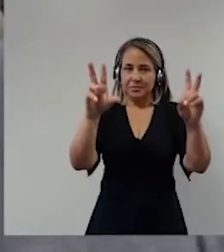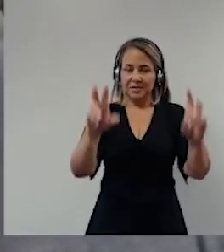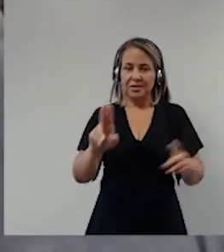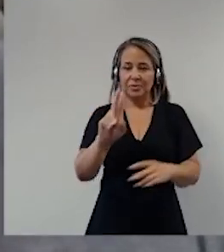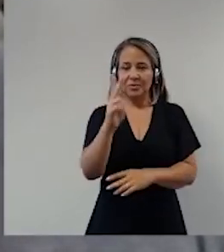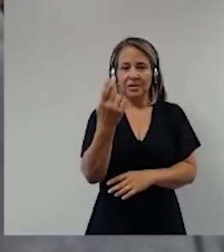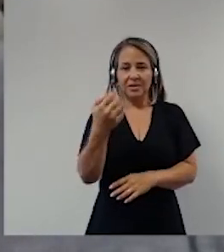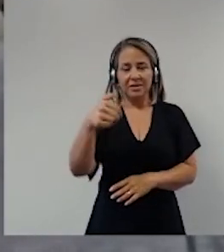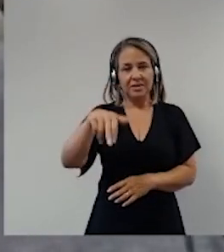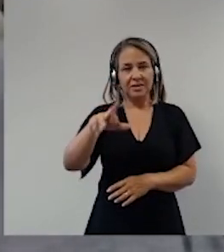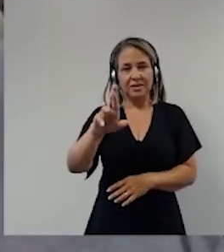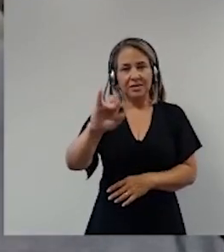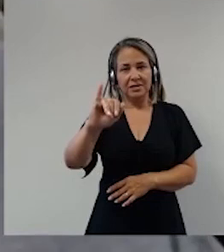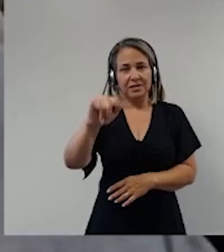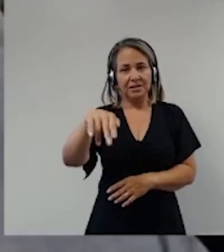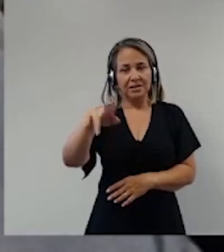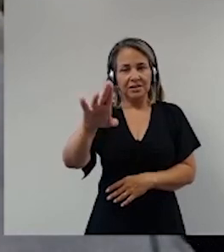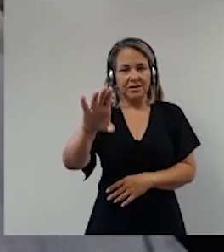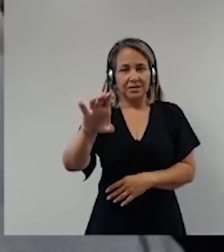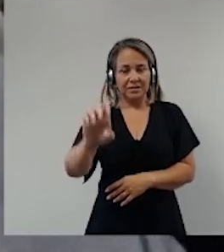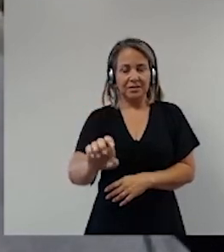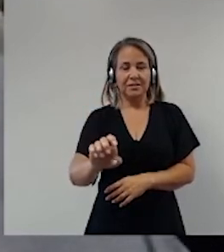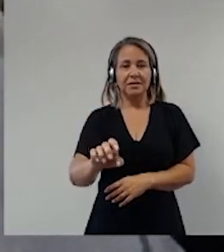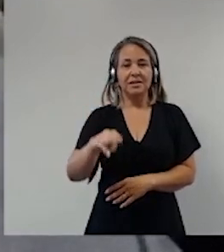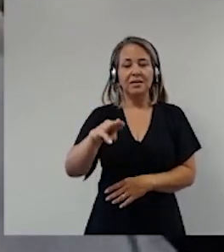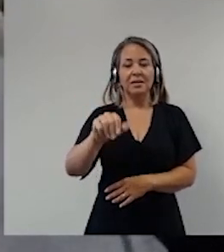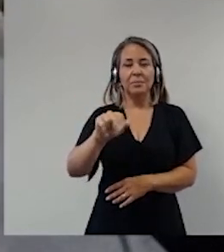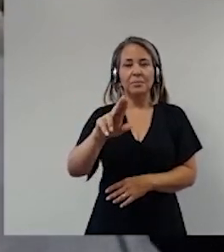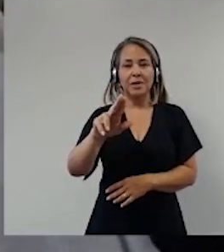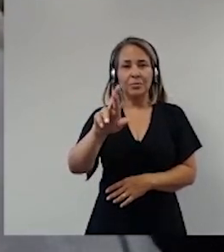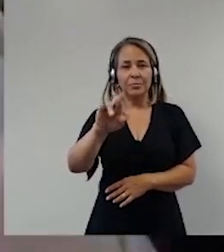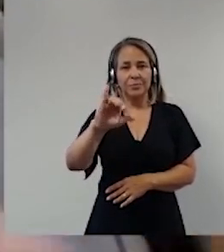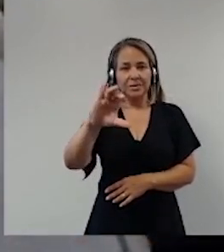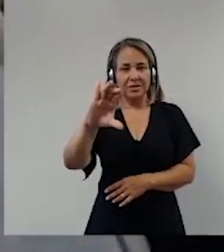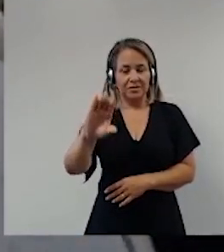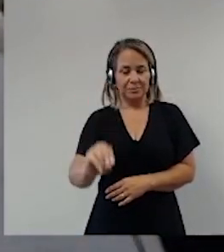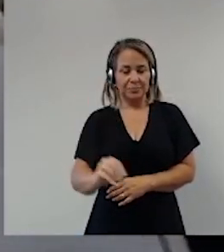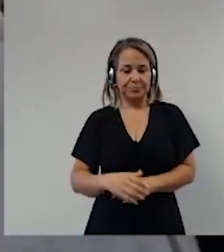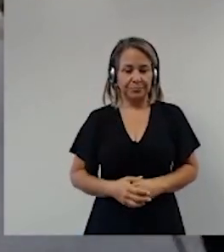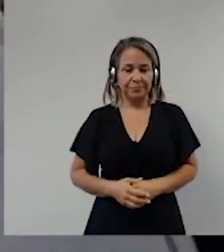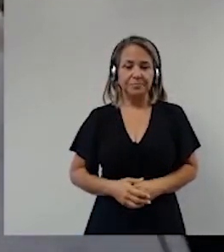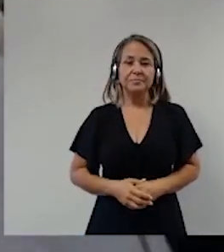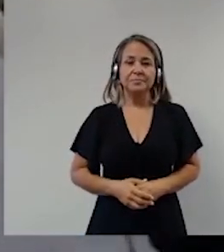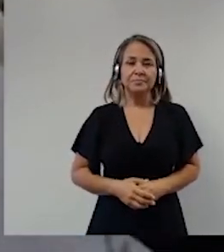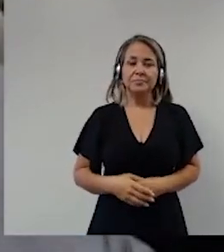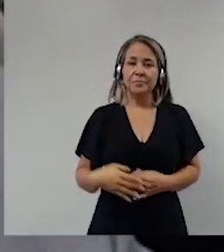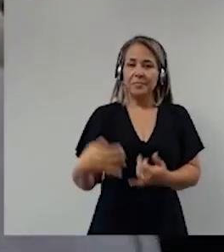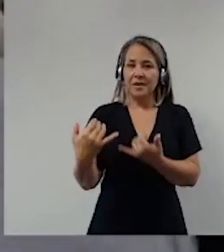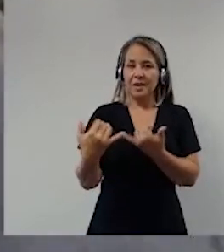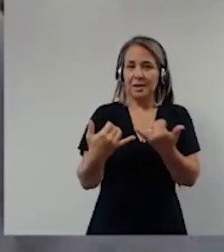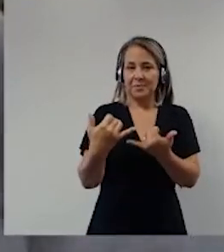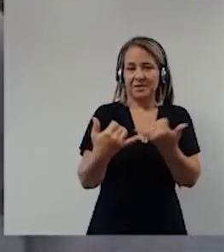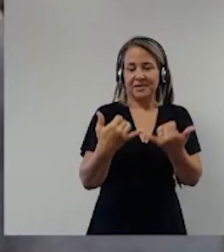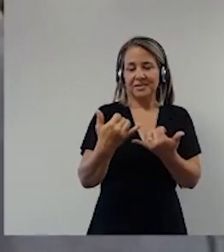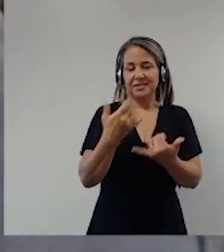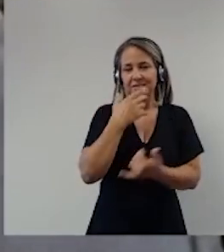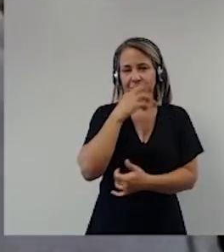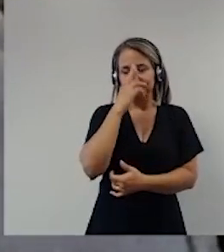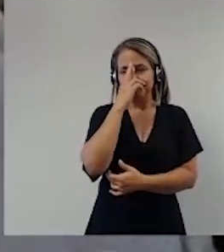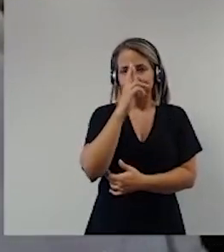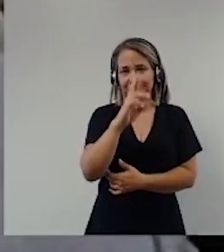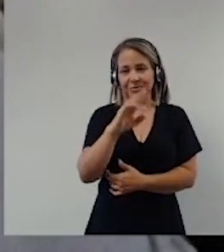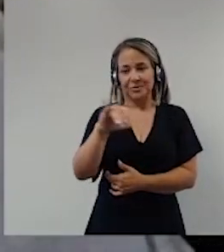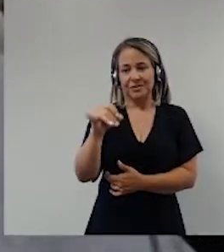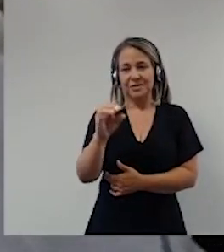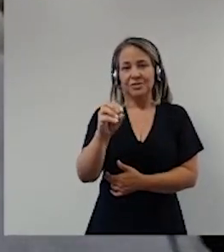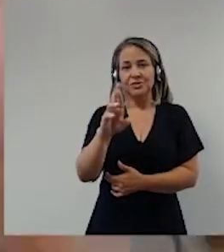Henrique Vasconcelos e doutor Maurício Gentil. A brincadeira do doutor